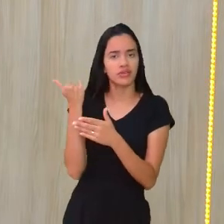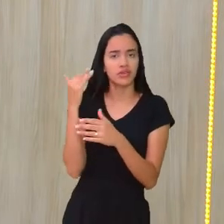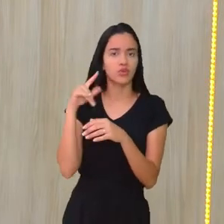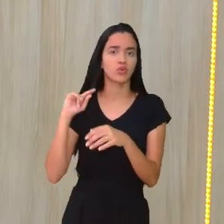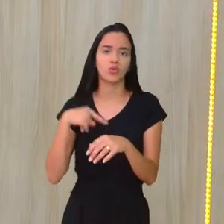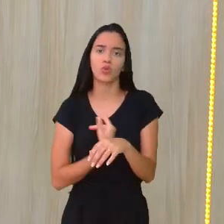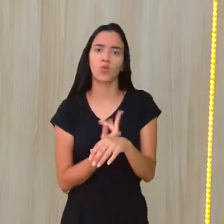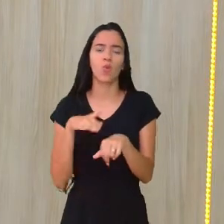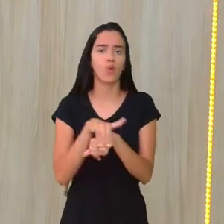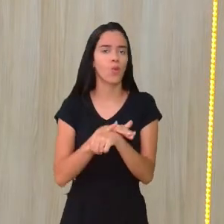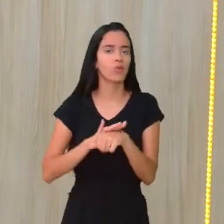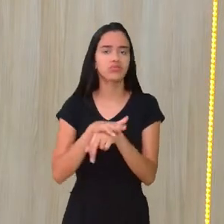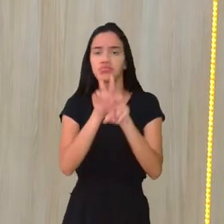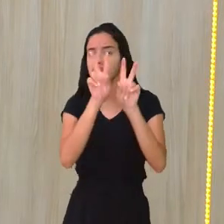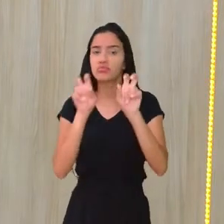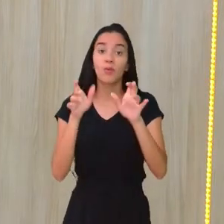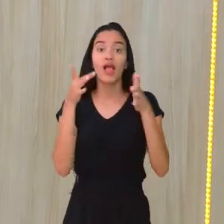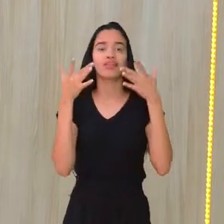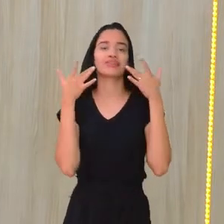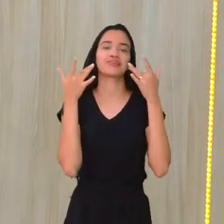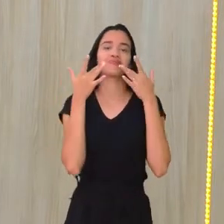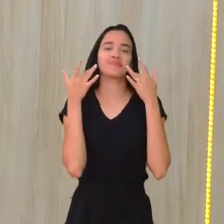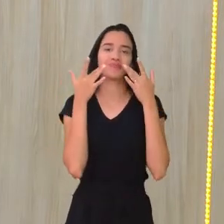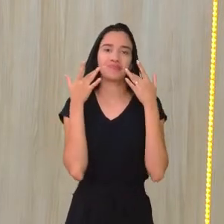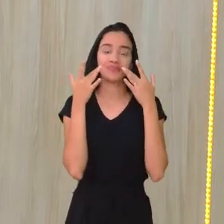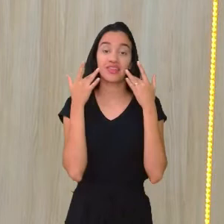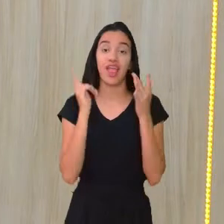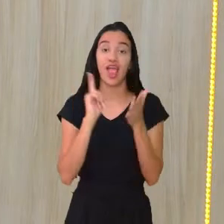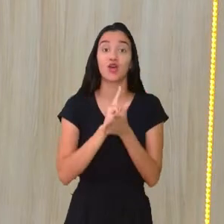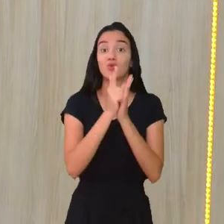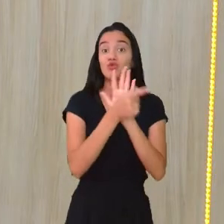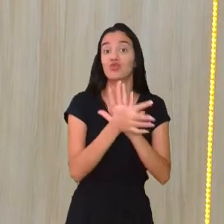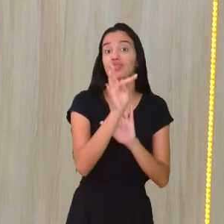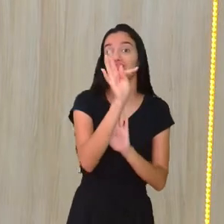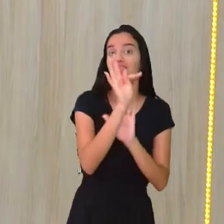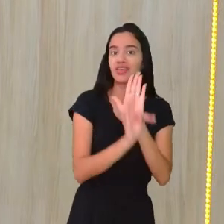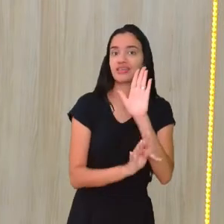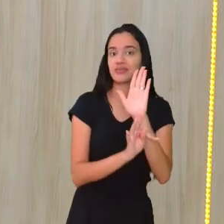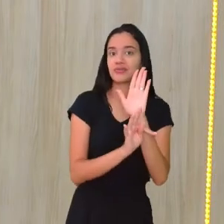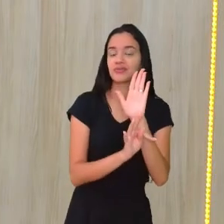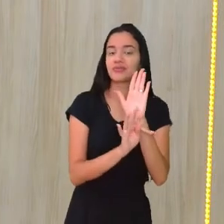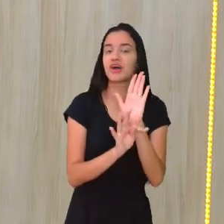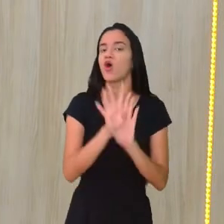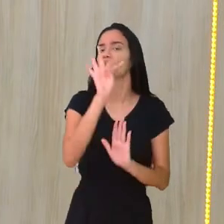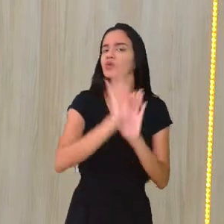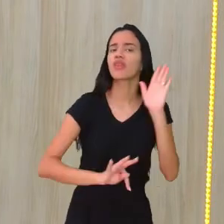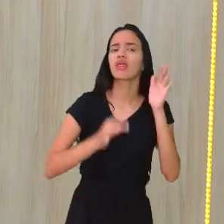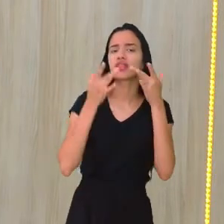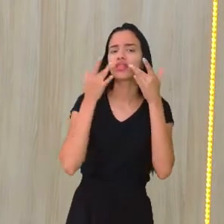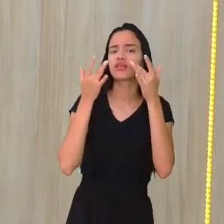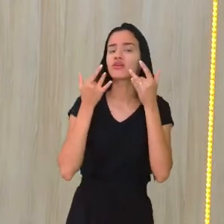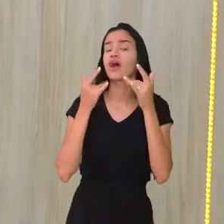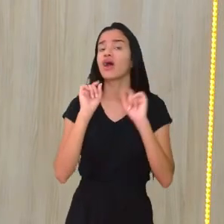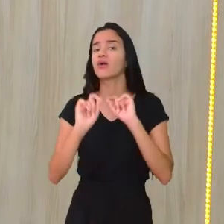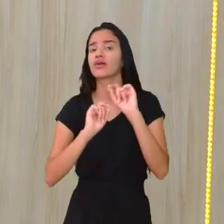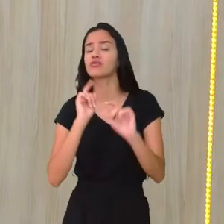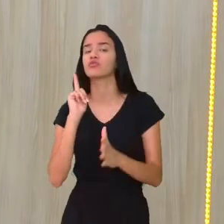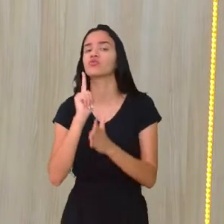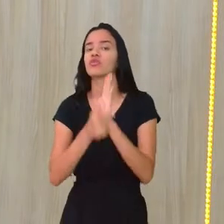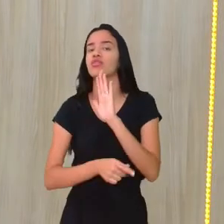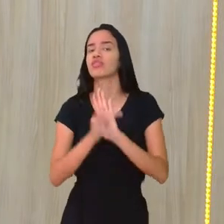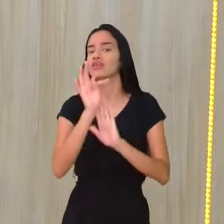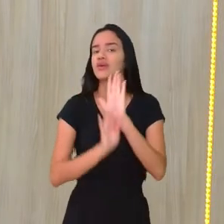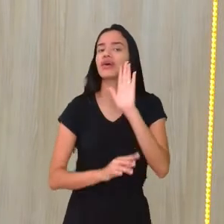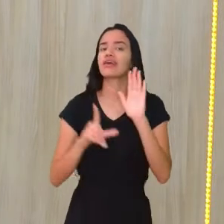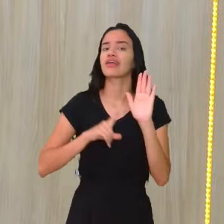sobre teatro, não é? Que é um gênero textual. Então, texto teatral é um gênero textual que